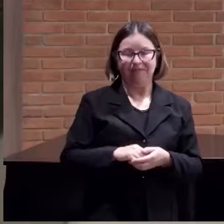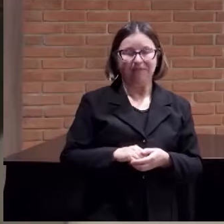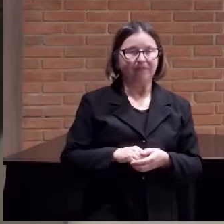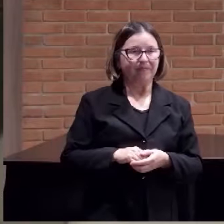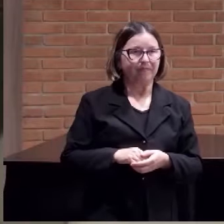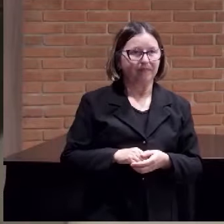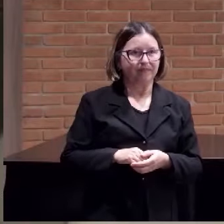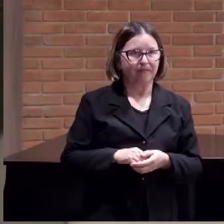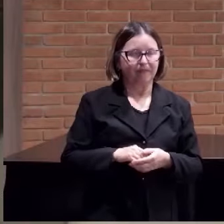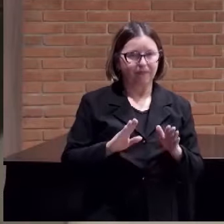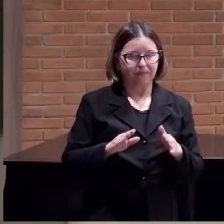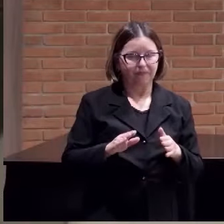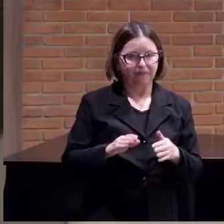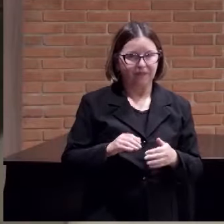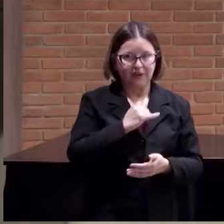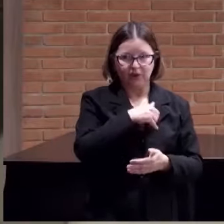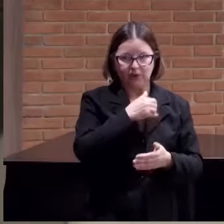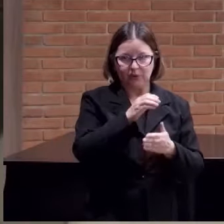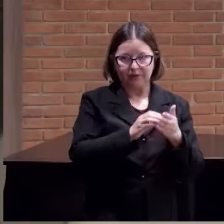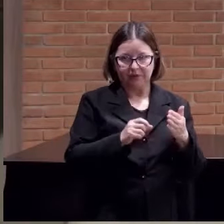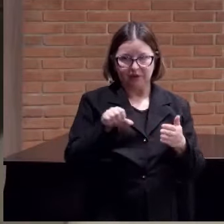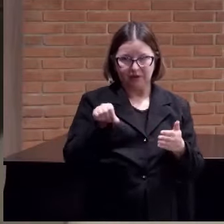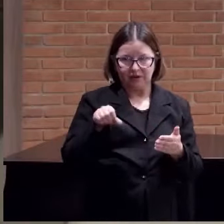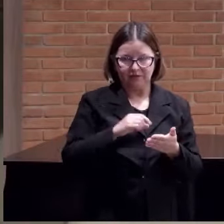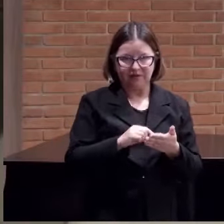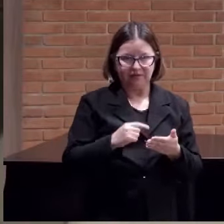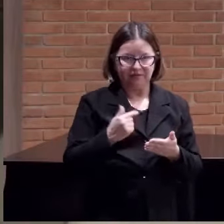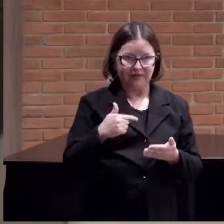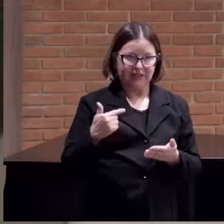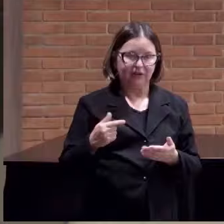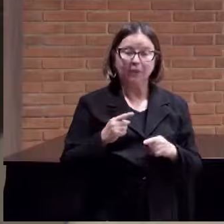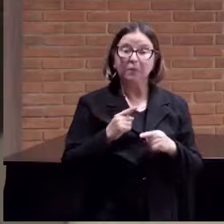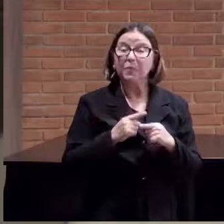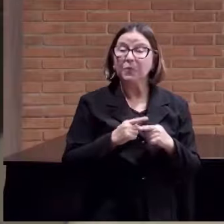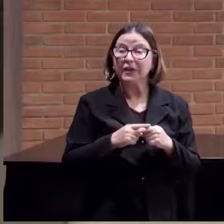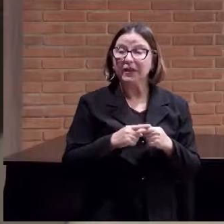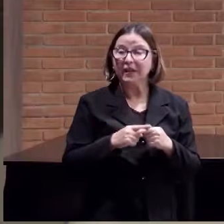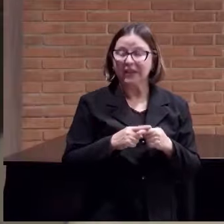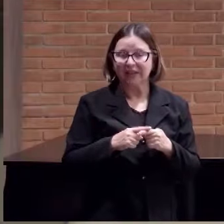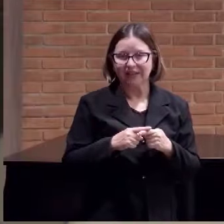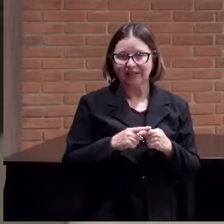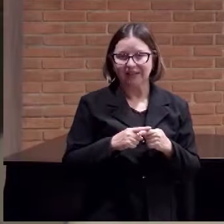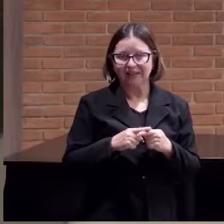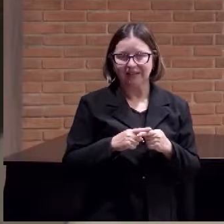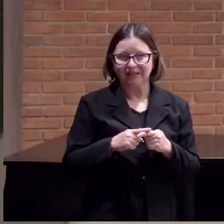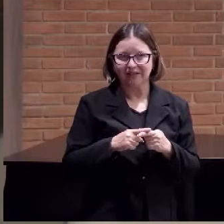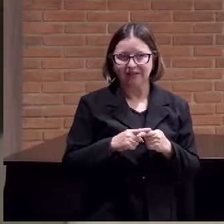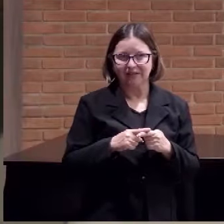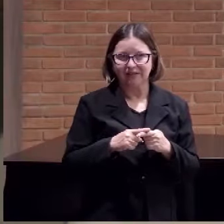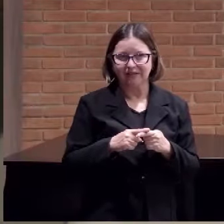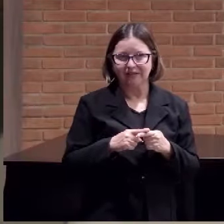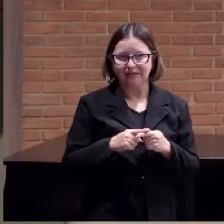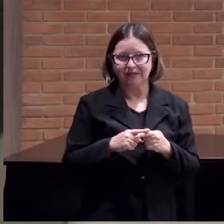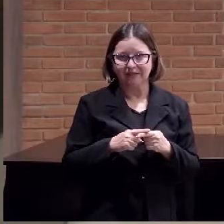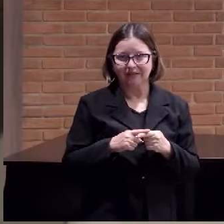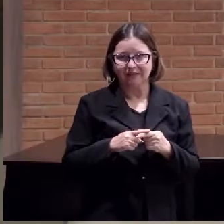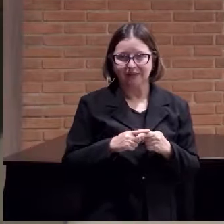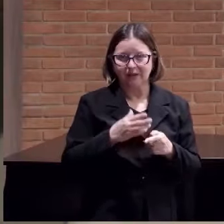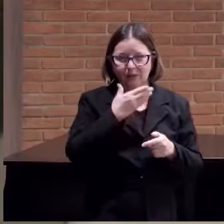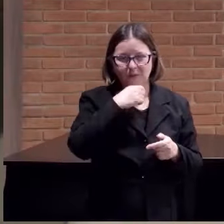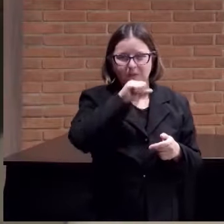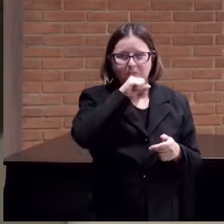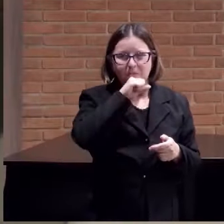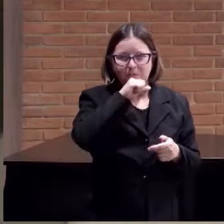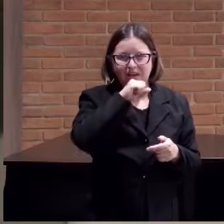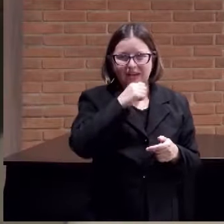Dá uma olhadinha em João capítulo 9, verso 22. Por que que o pai do cego de nascença que